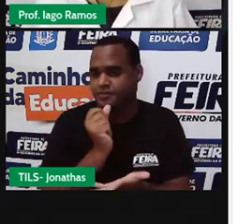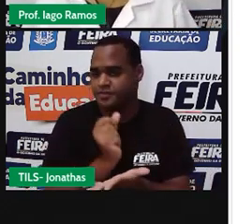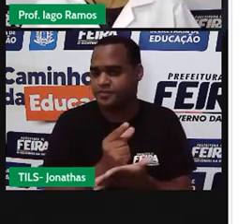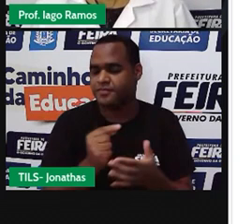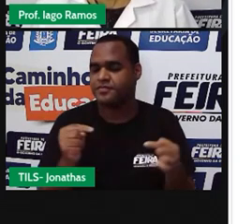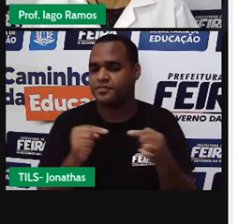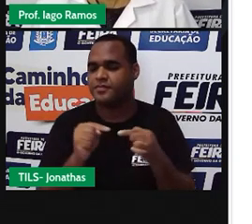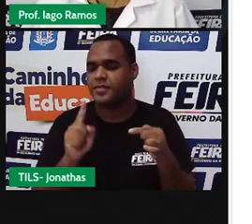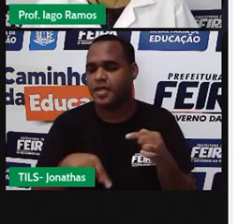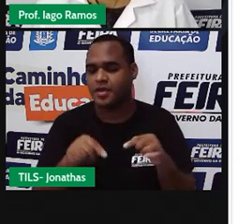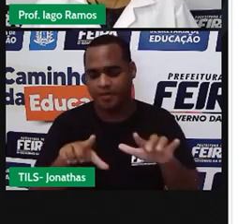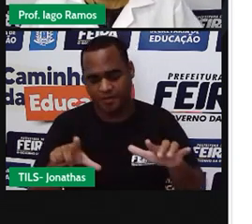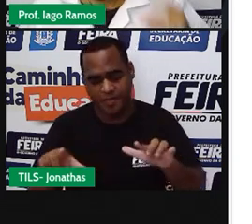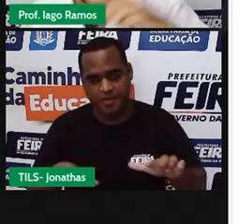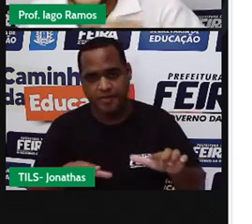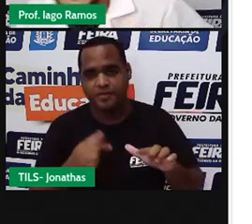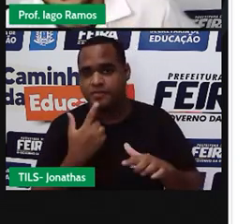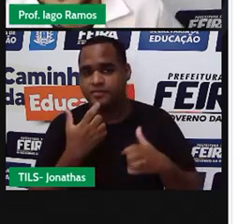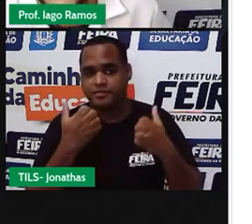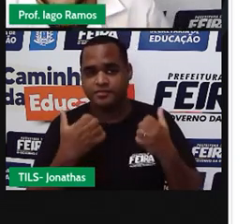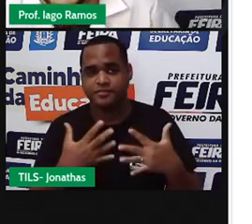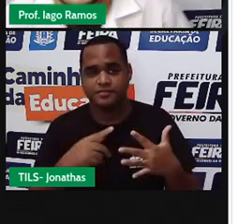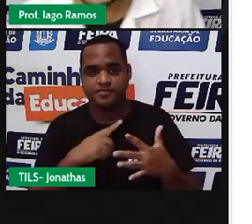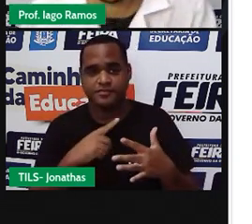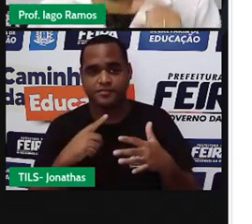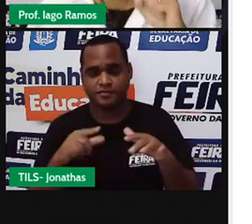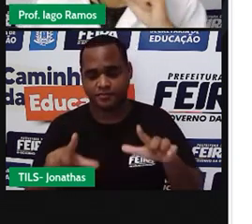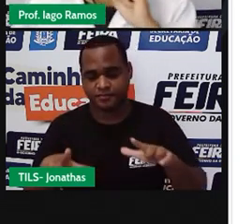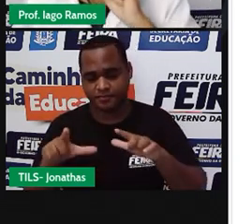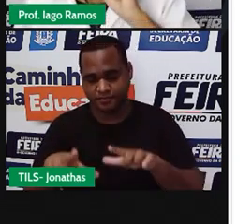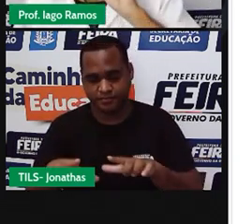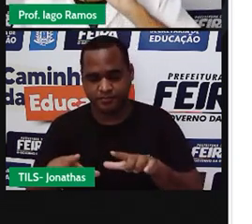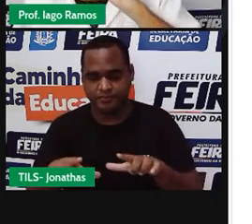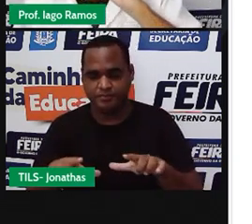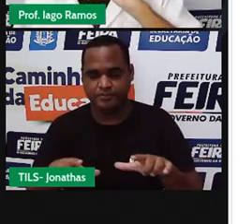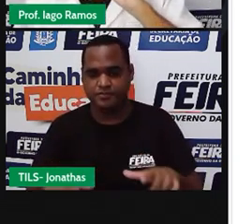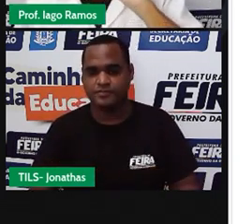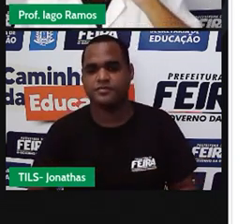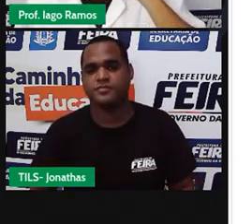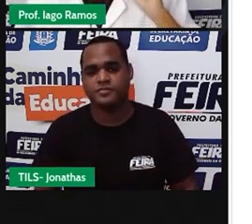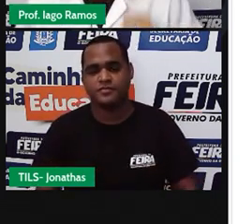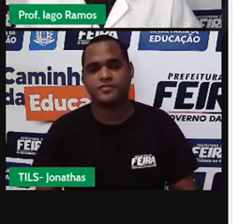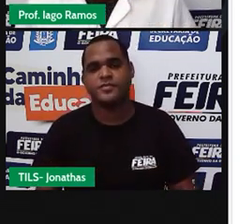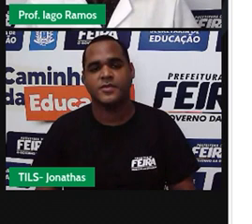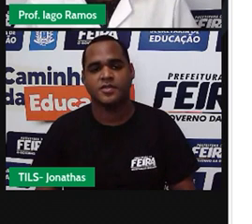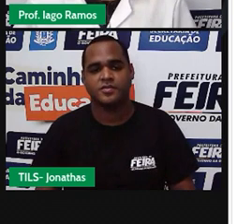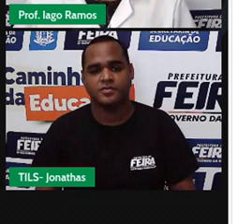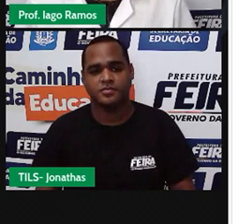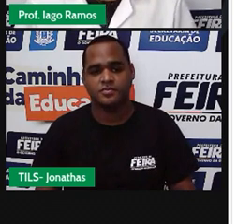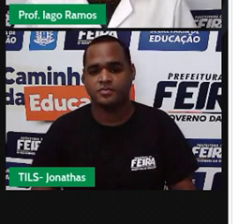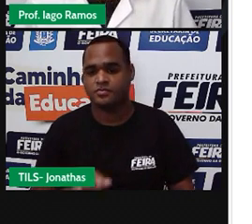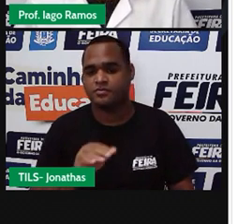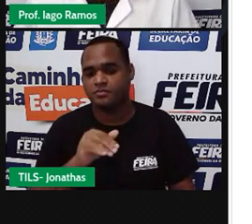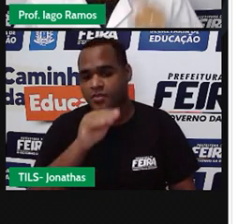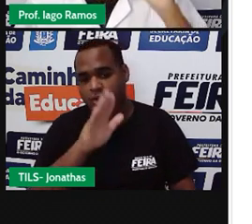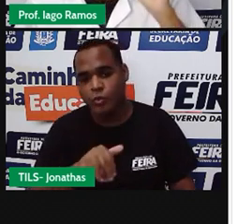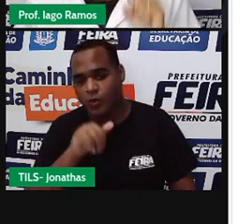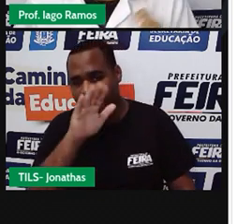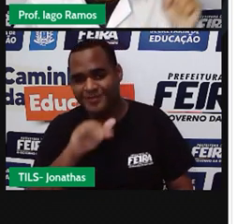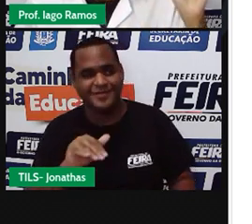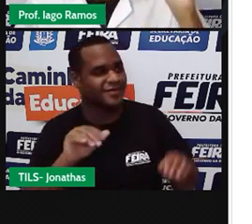para poder forrar que ele chão eu quero ver sua outra é a pintura de uma parede